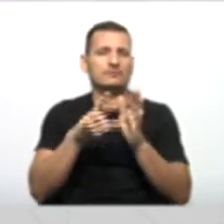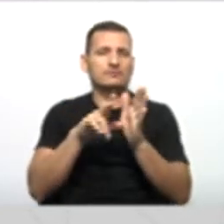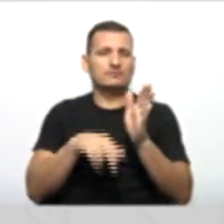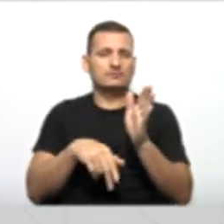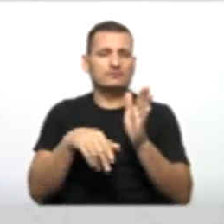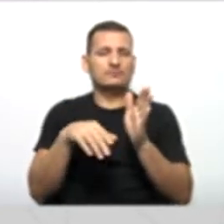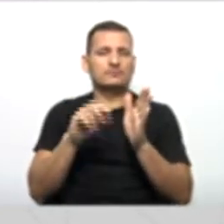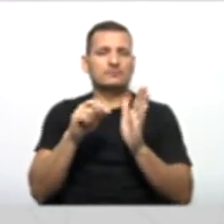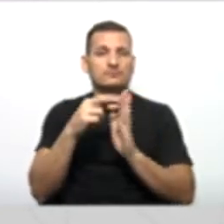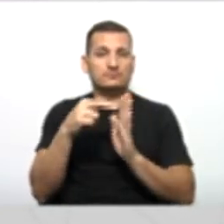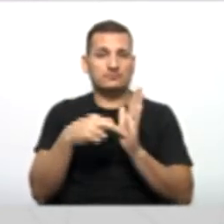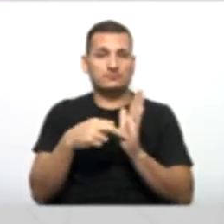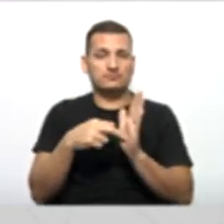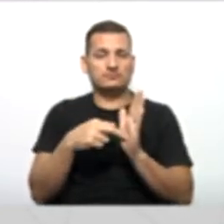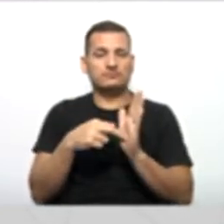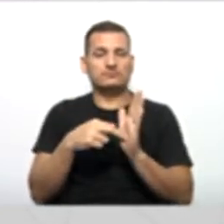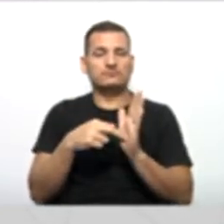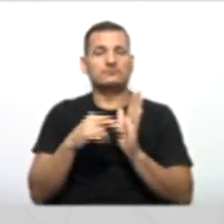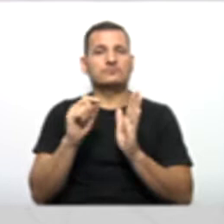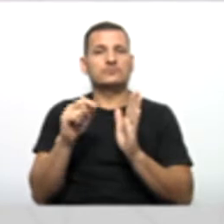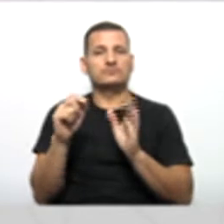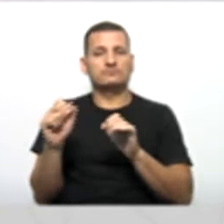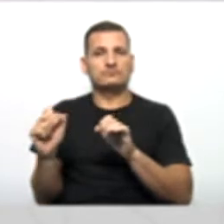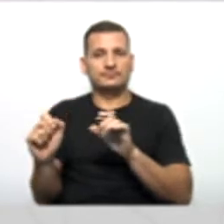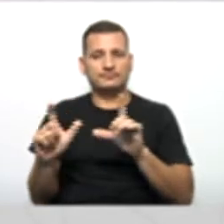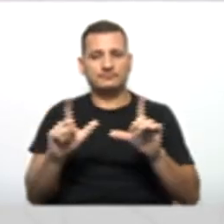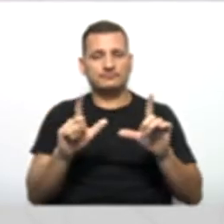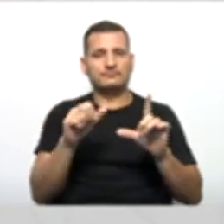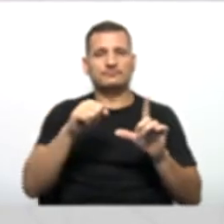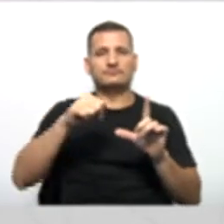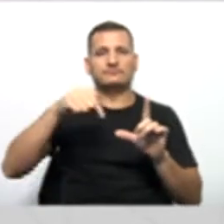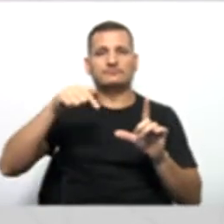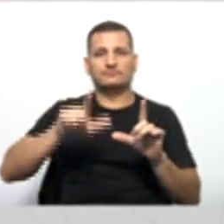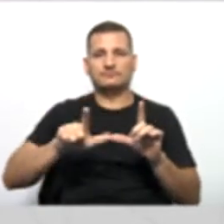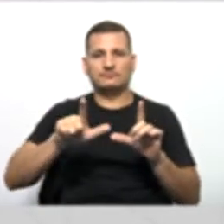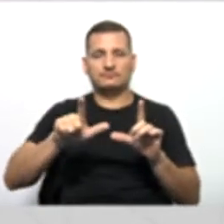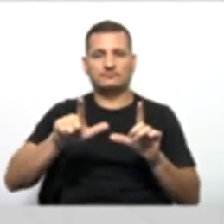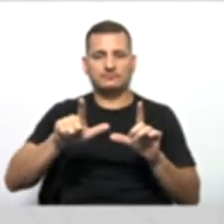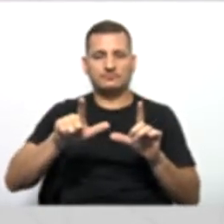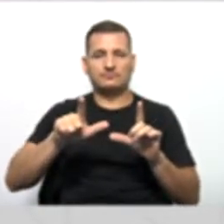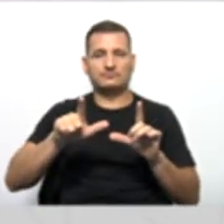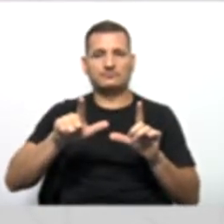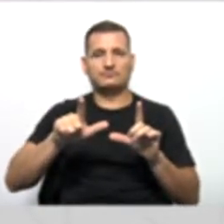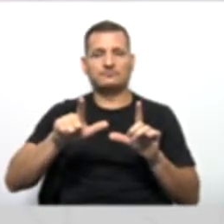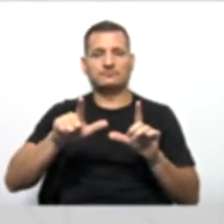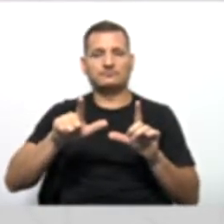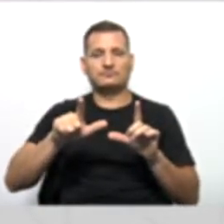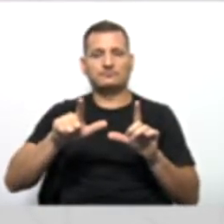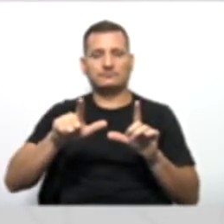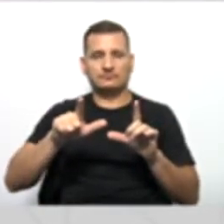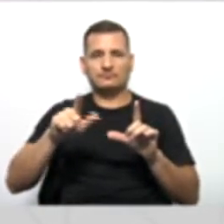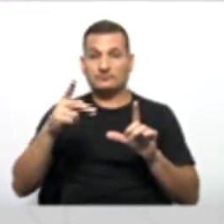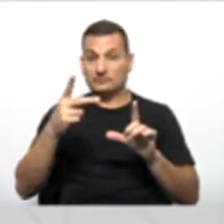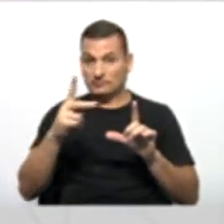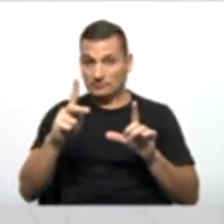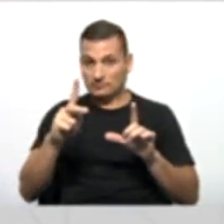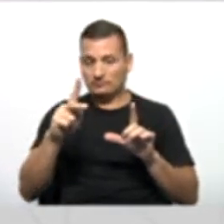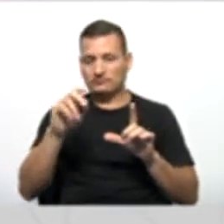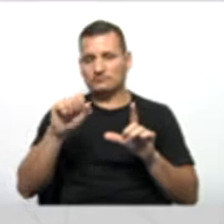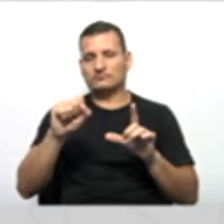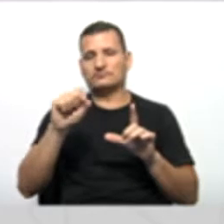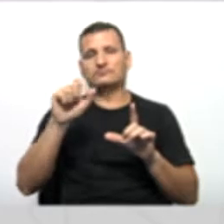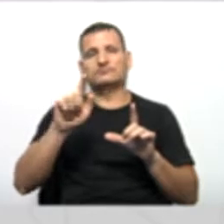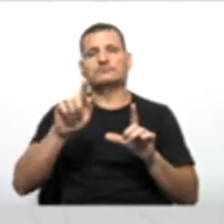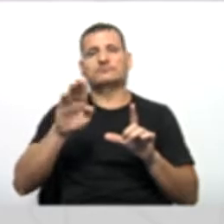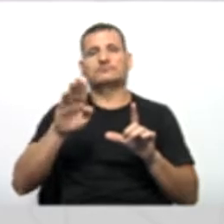uma função seja executada em sql que aí vai jogar no seu banco a certo por exemplo